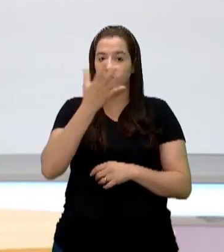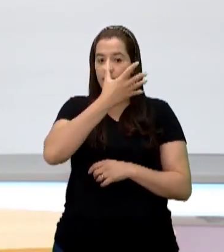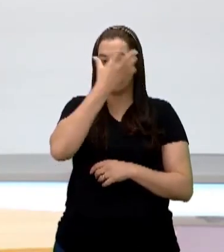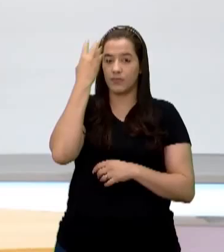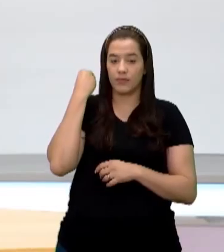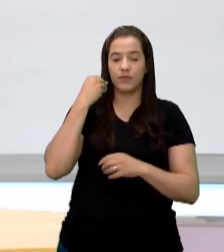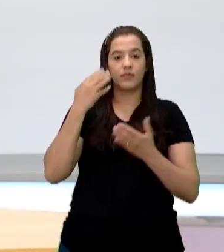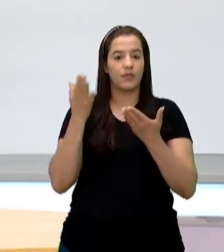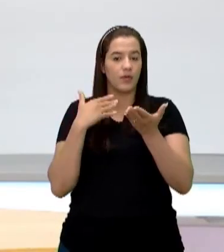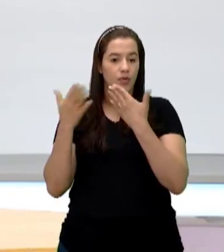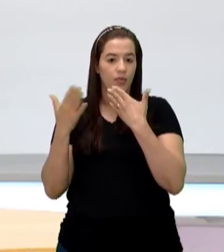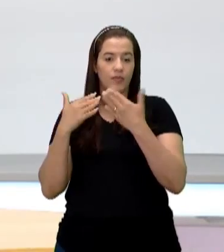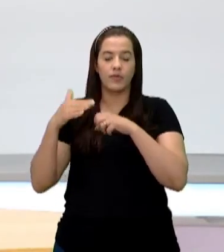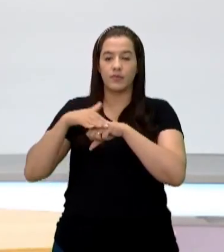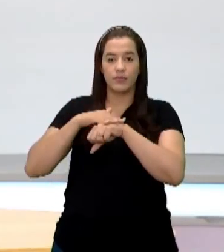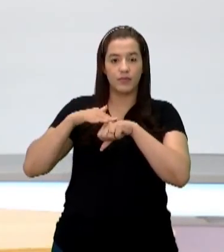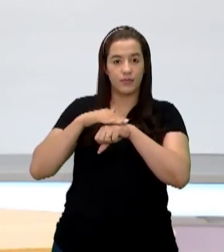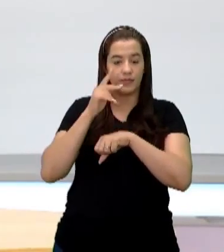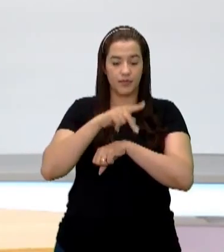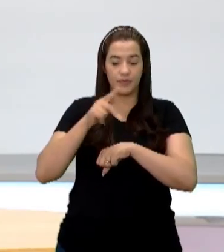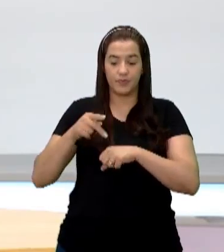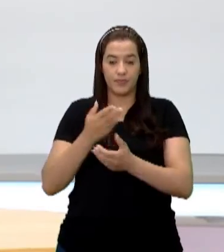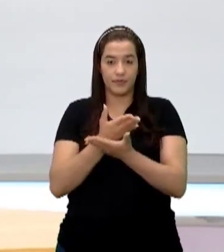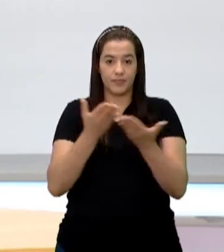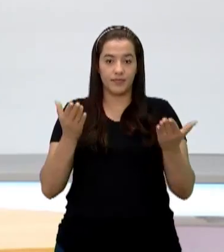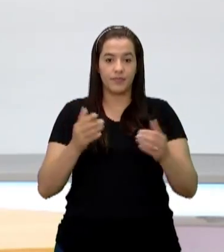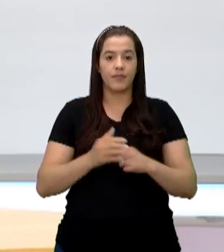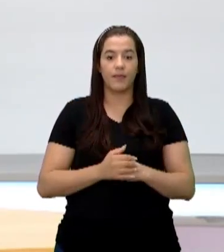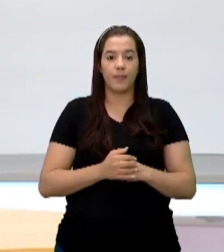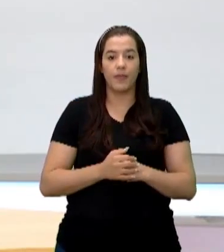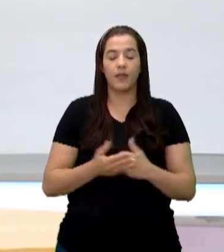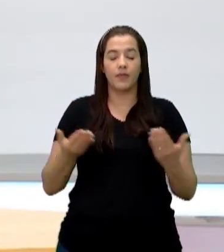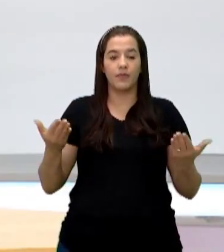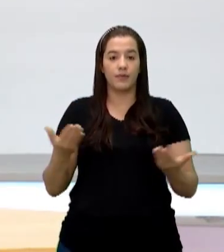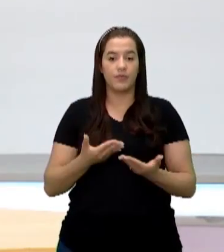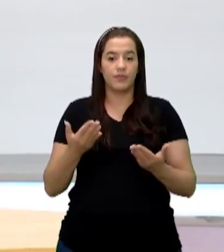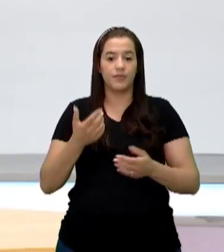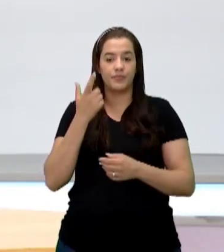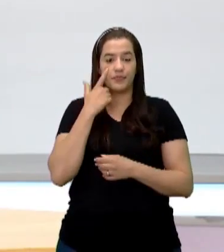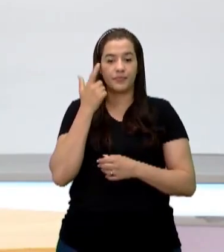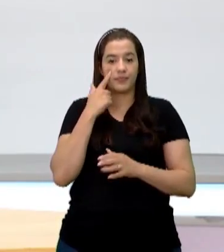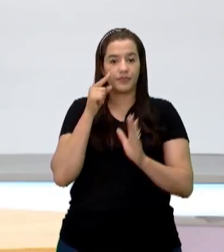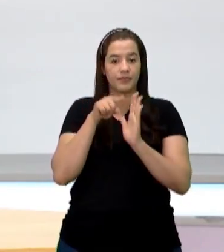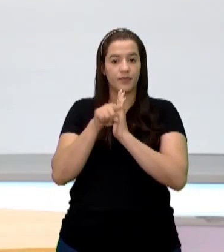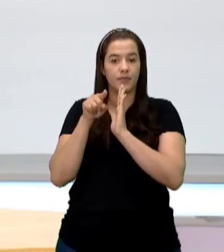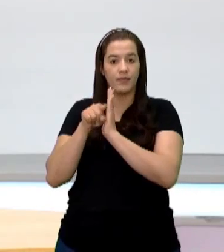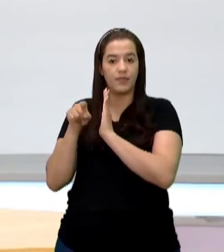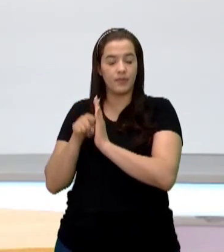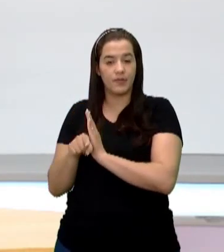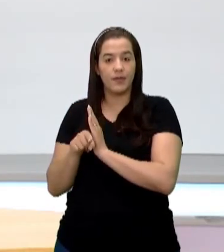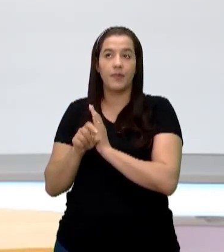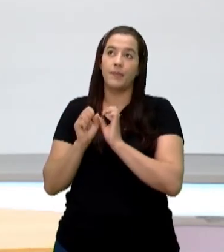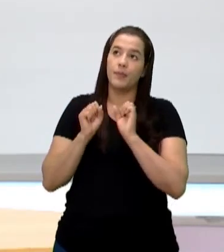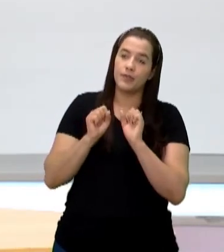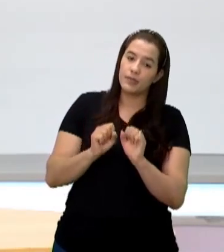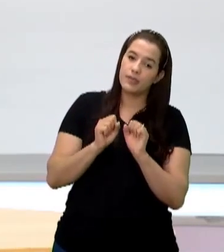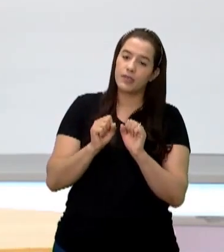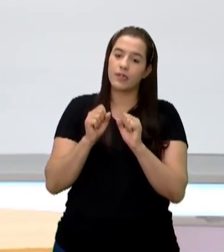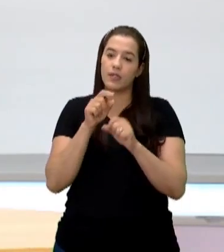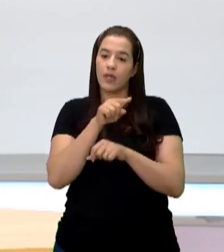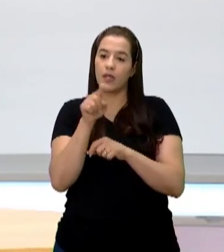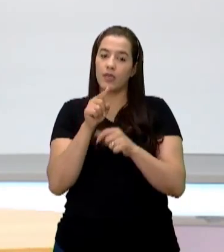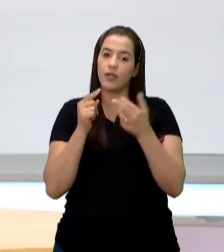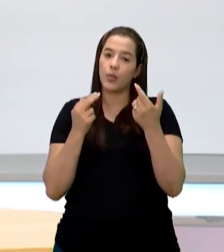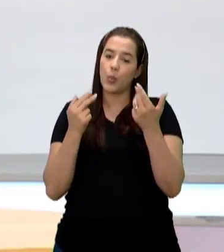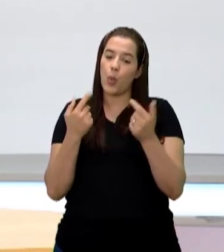e conversem com os professores de vocês. As questões que nós vamos corrigir, de repente, não são as questões que vocês